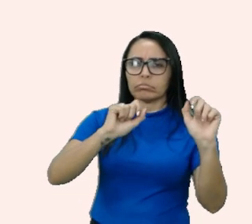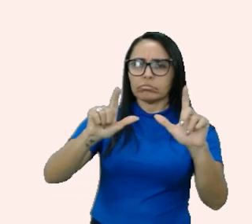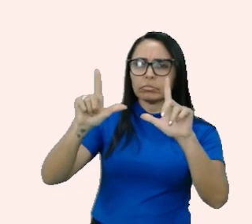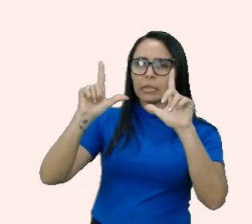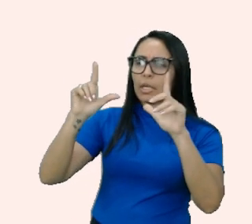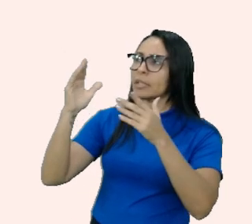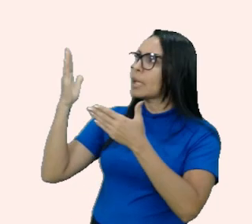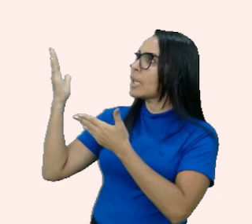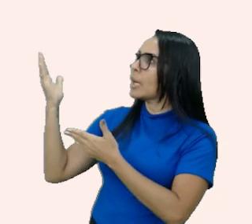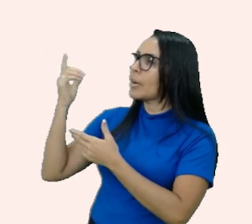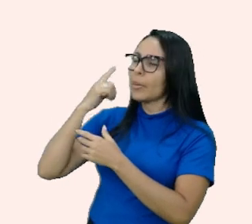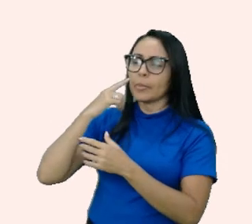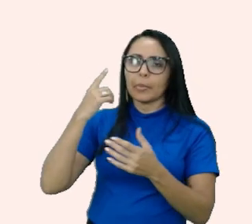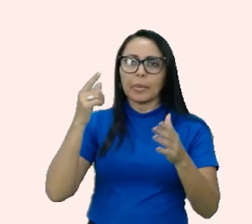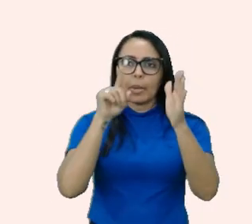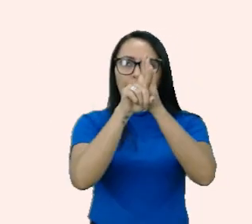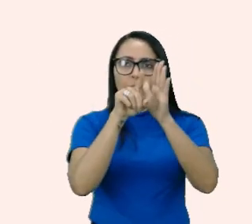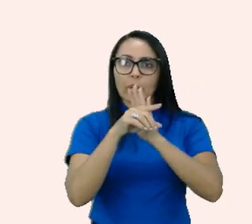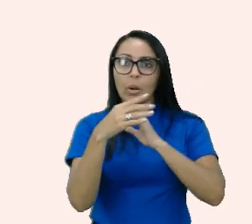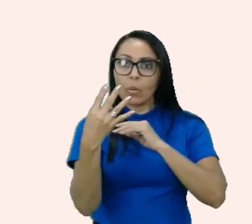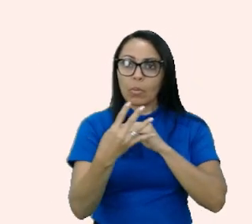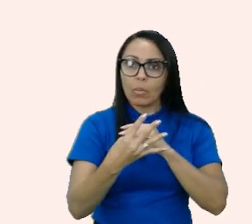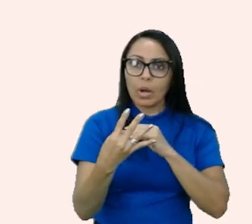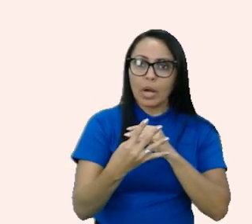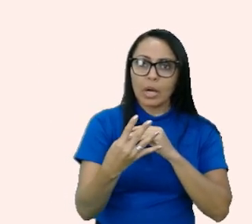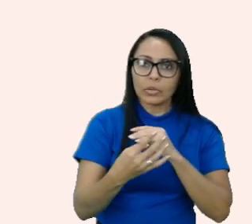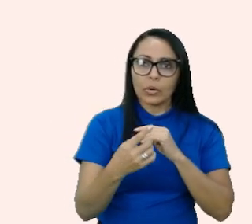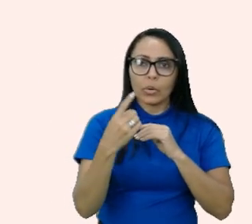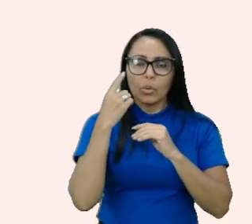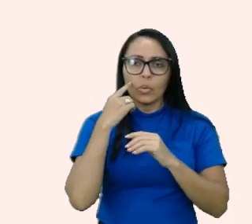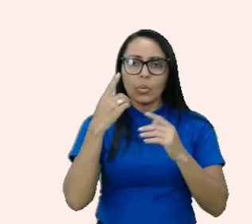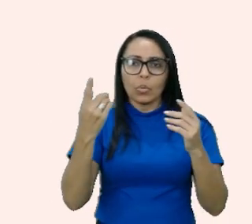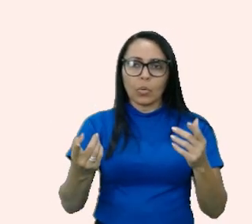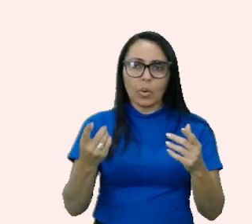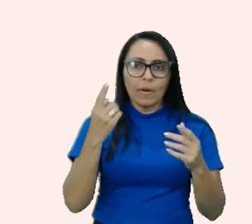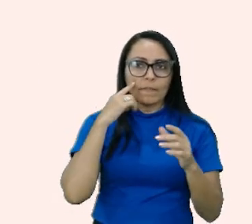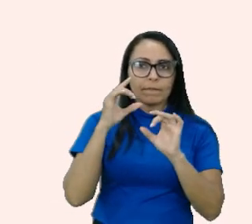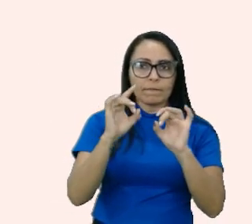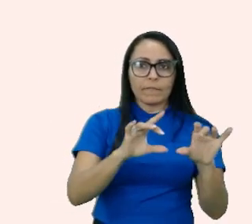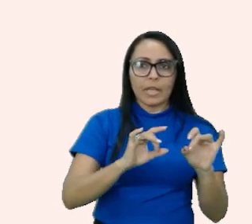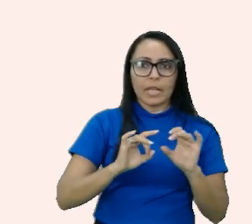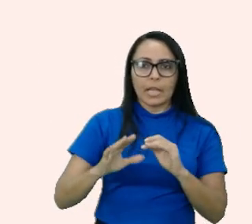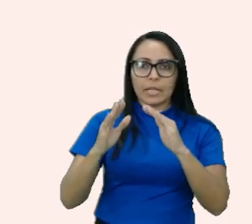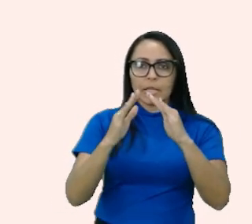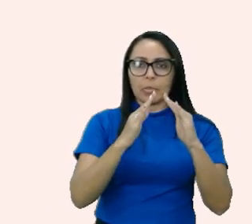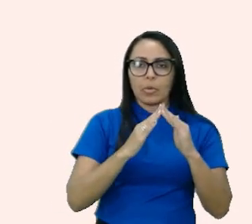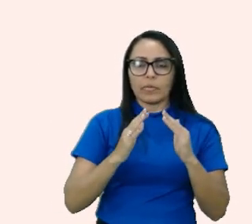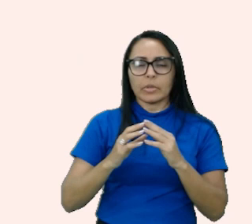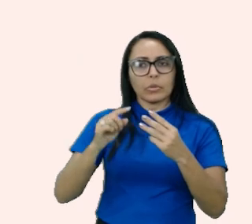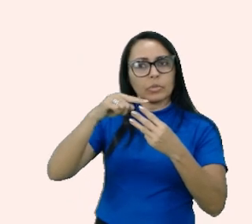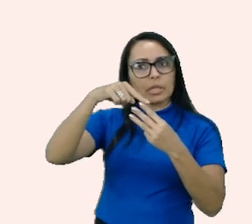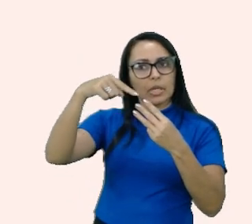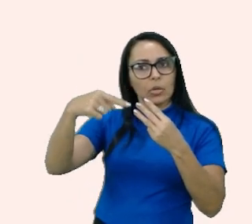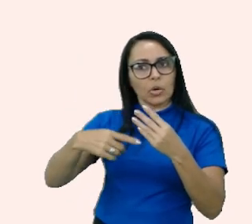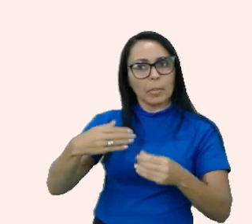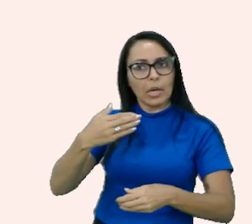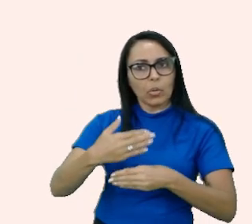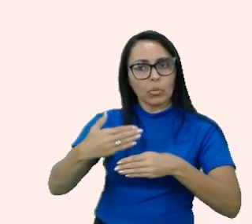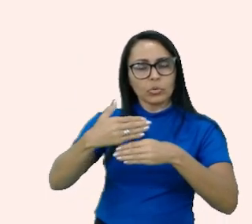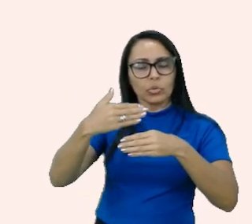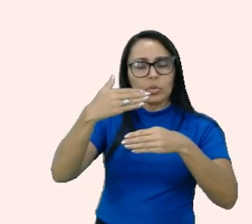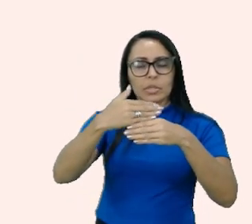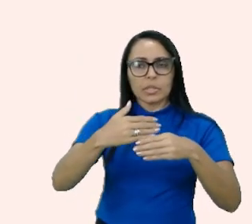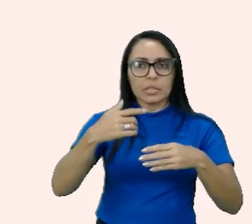probleminha número 4. Ó. Uma imobiliária está colocando à venda 3 lotes para a construção de casas na